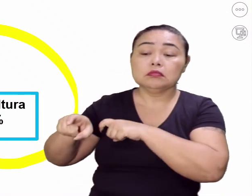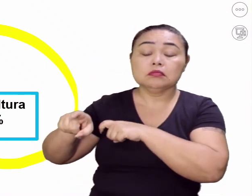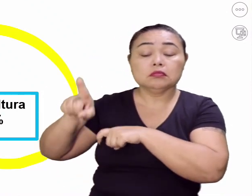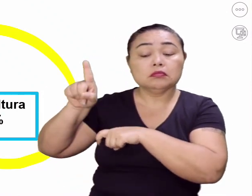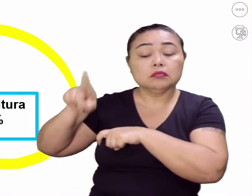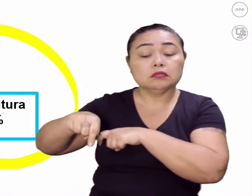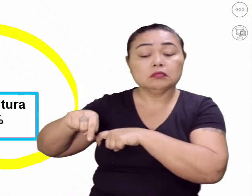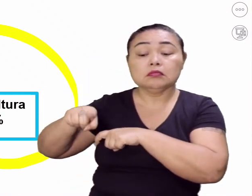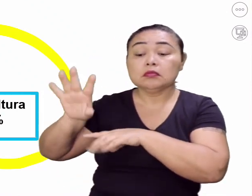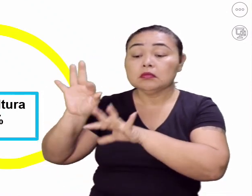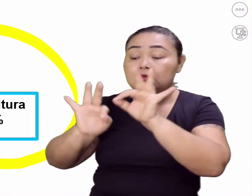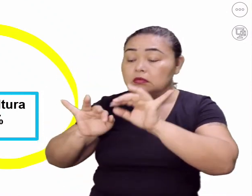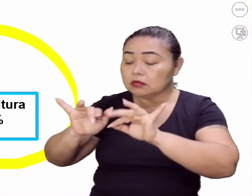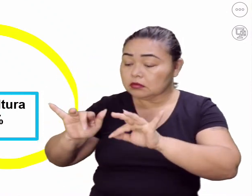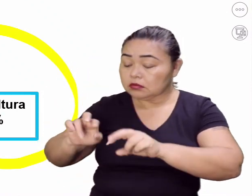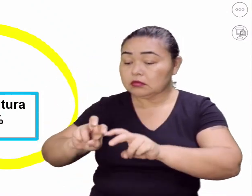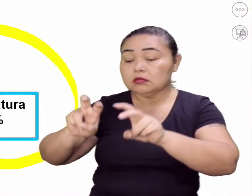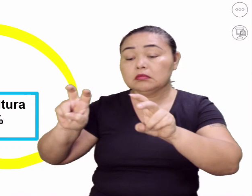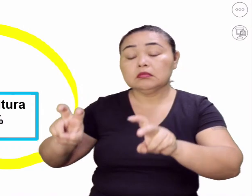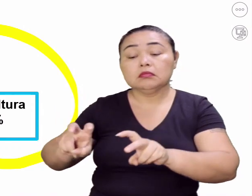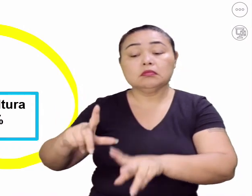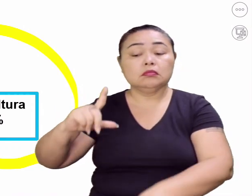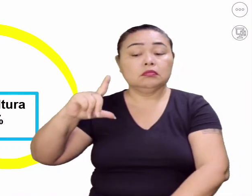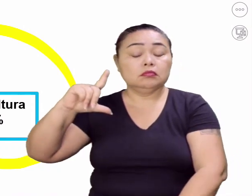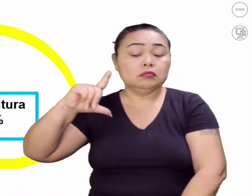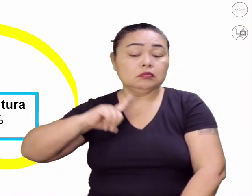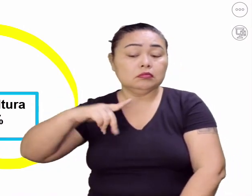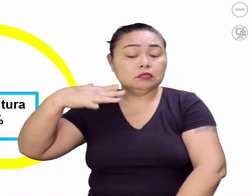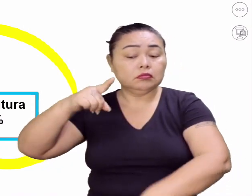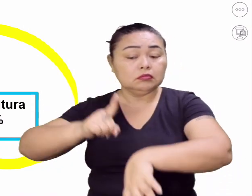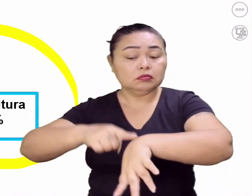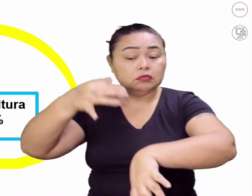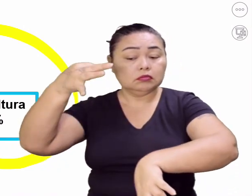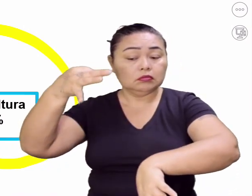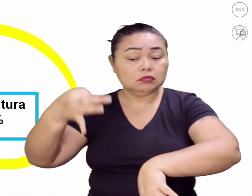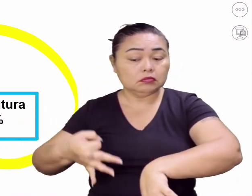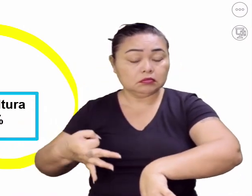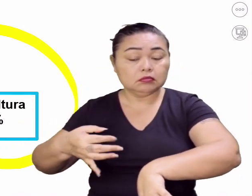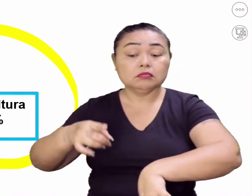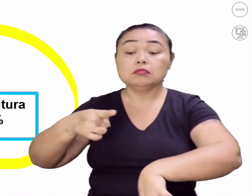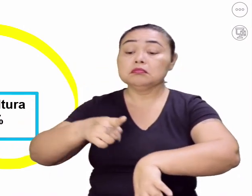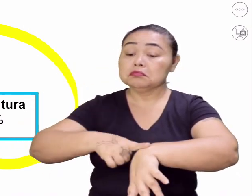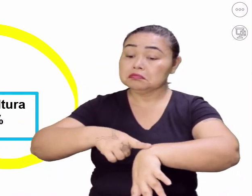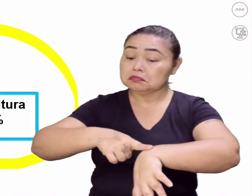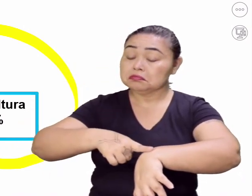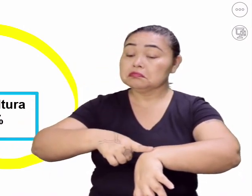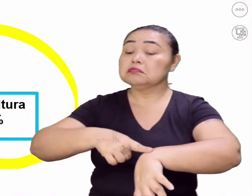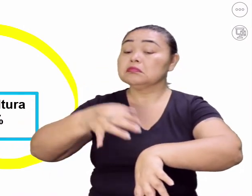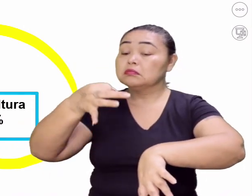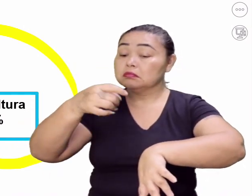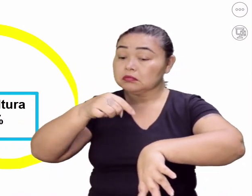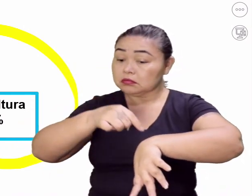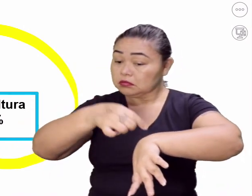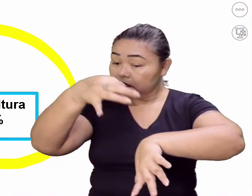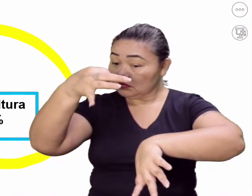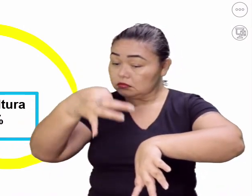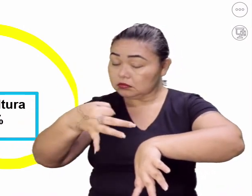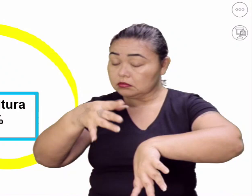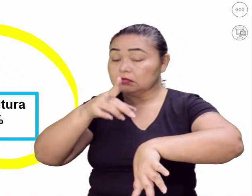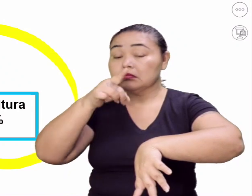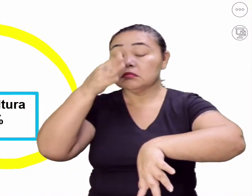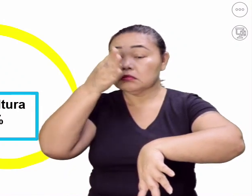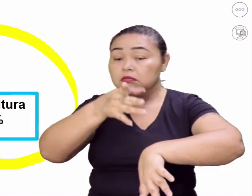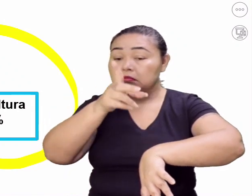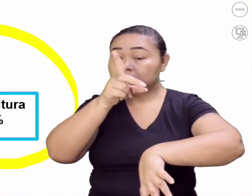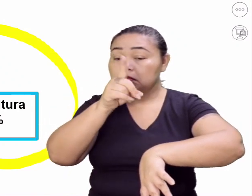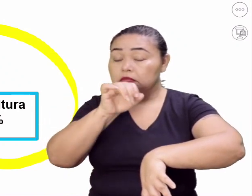é computadorizado. Tem o tempo certo, a hora certa, naquele